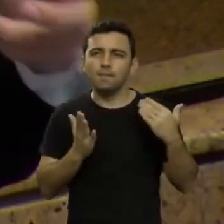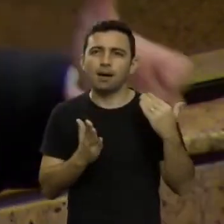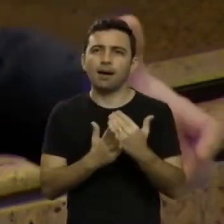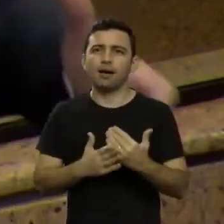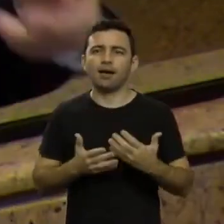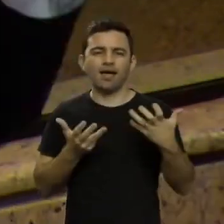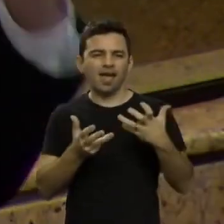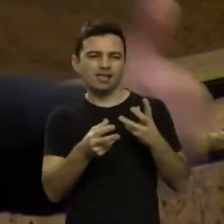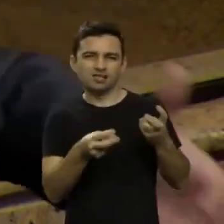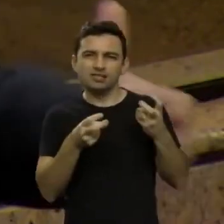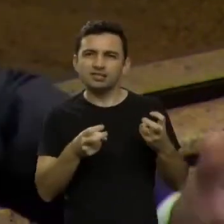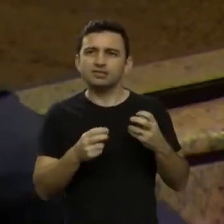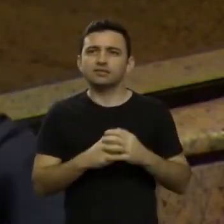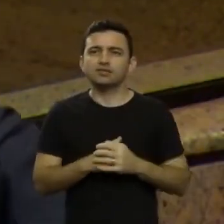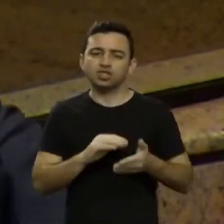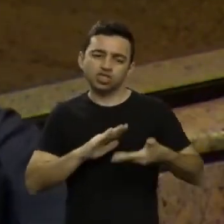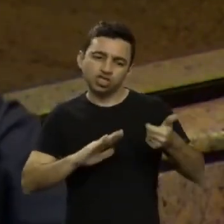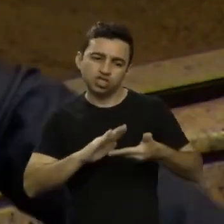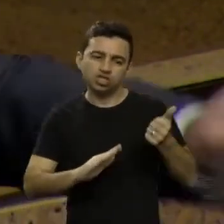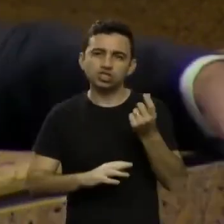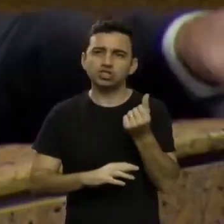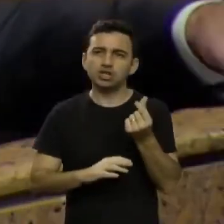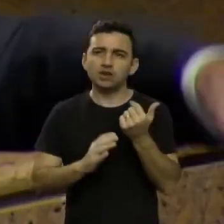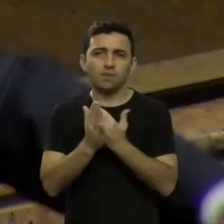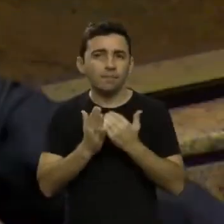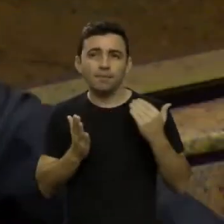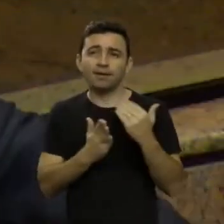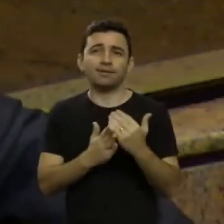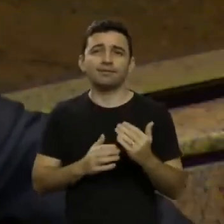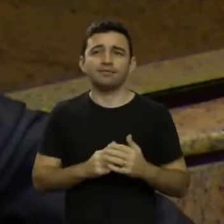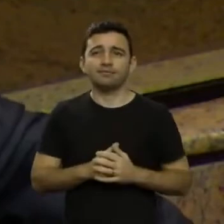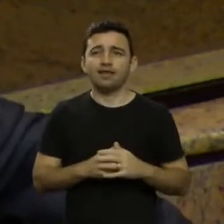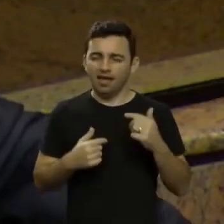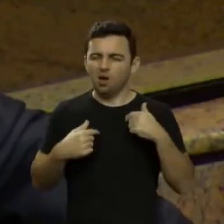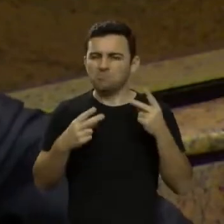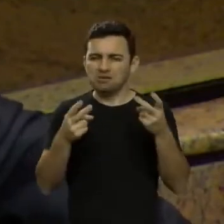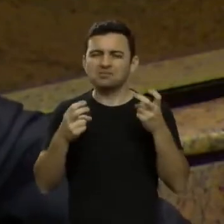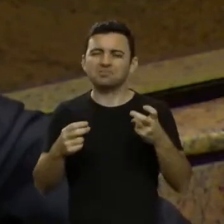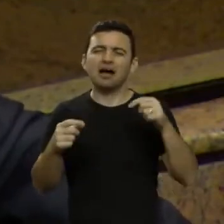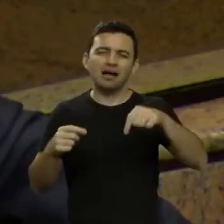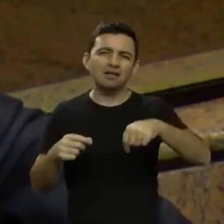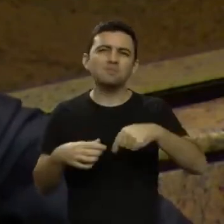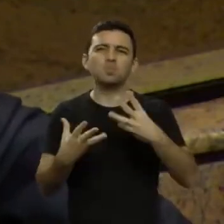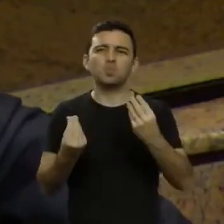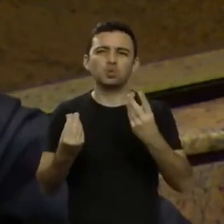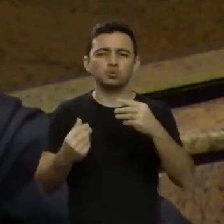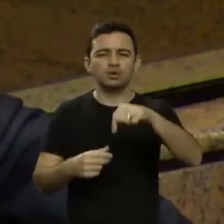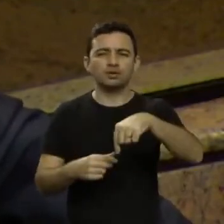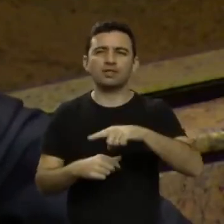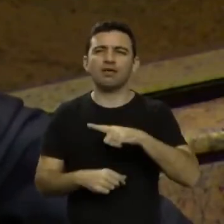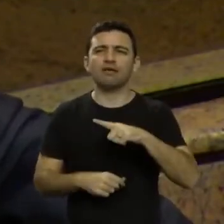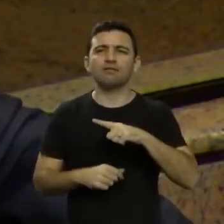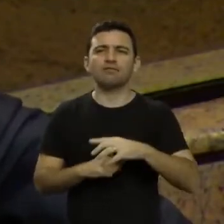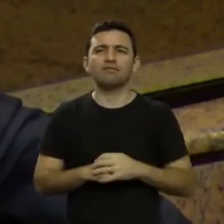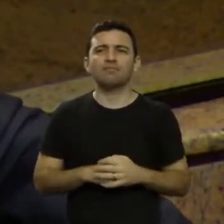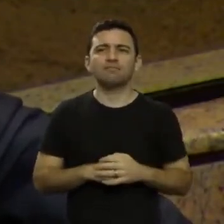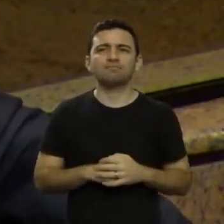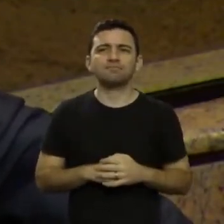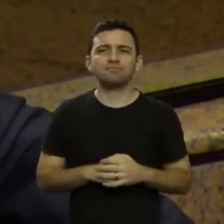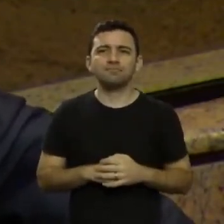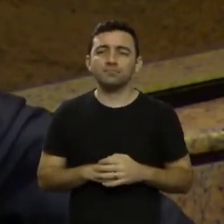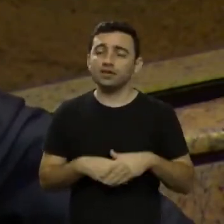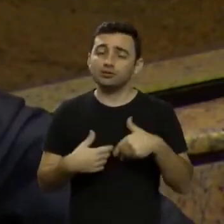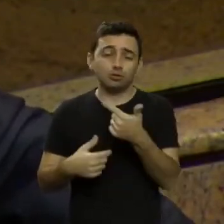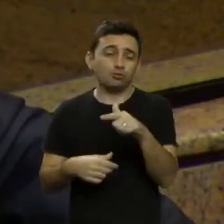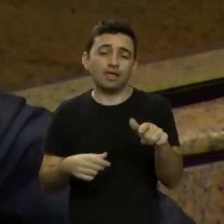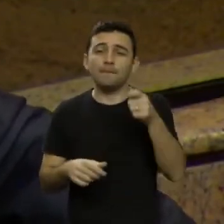sugar mais, tirar mais dinheiro do catarinense. Isso eu vi bastante aqui. Isso eu vi bastante. E aí, claro, como não existe mágica,